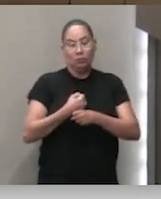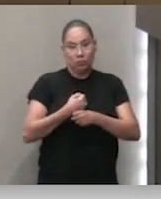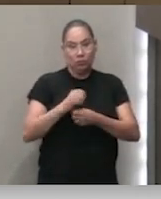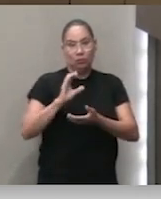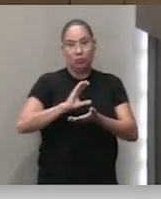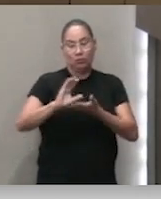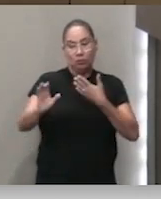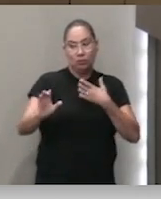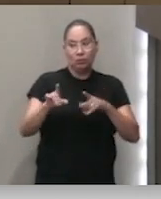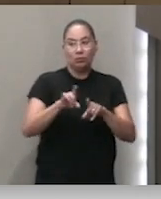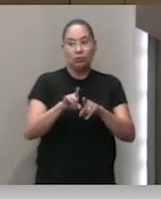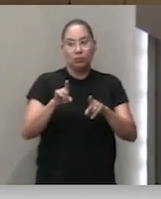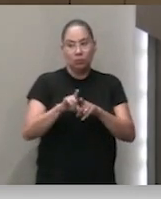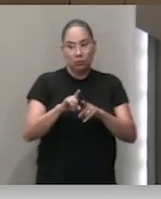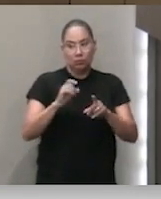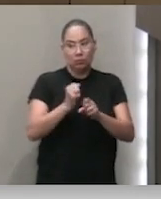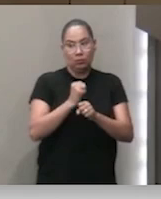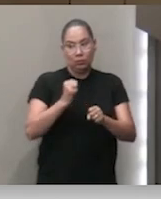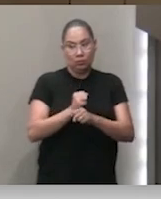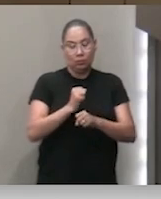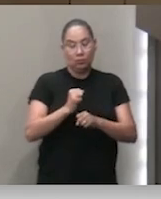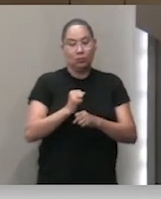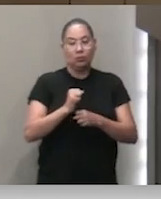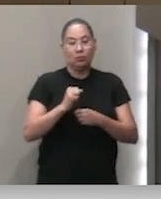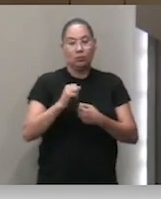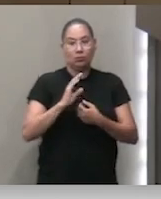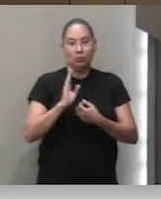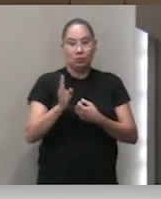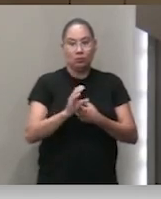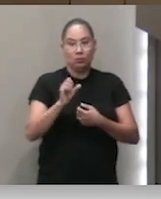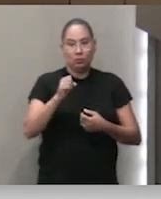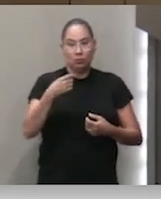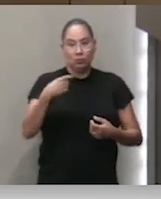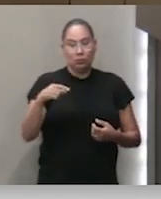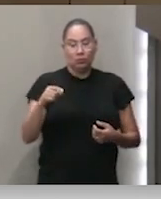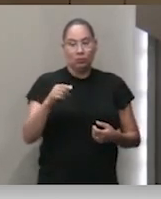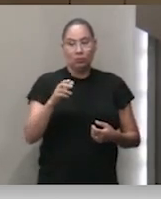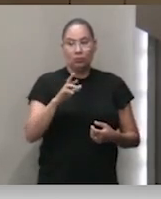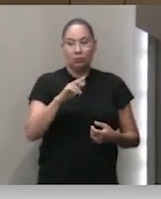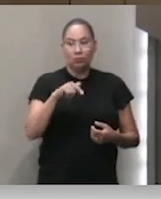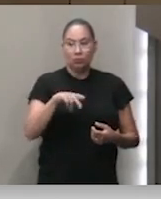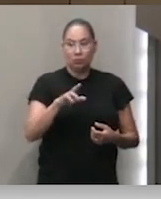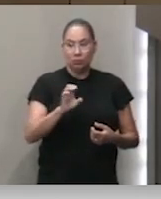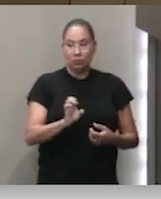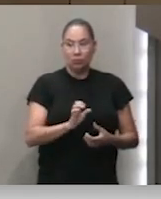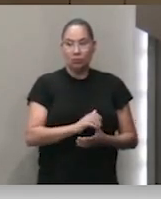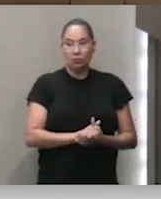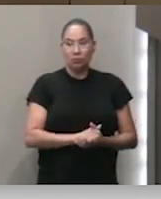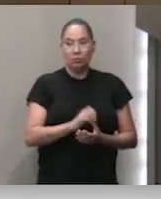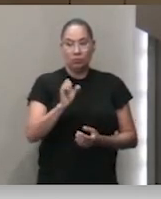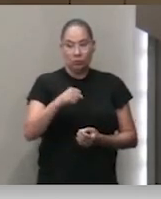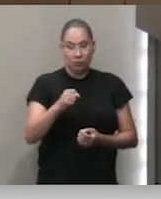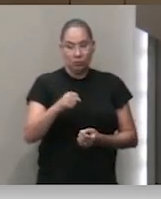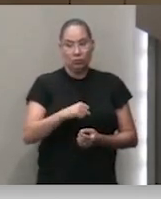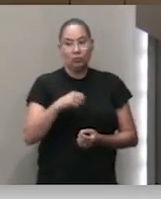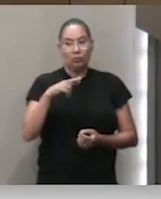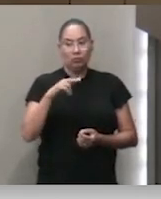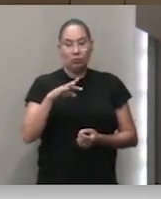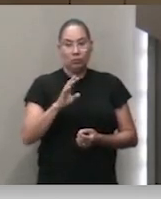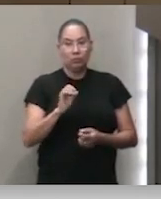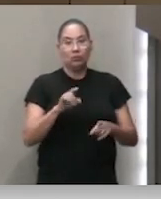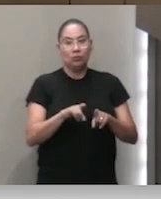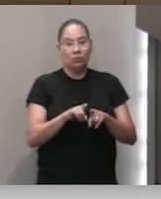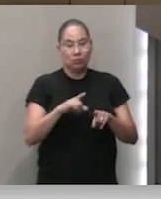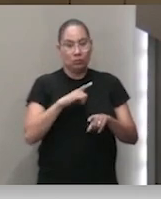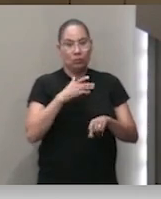para a construção da estrada de São Roque e de Santo Antônio do Capinzal. Então, sim, o vereador Tchequinho também tem participação